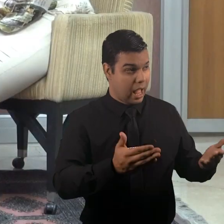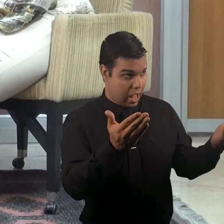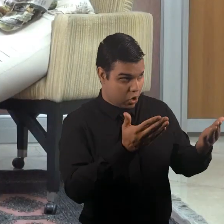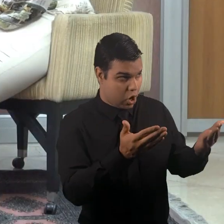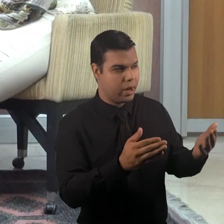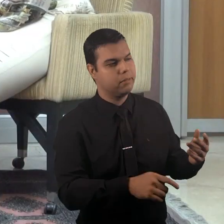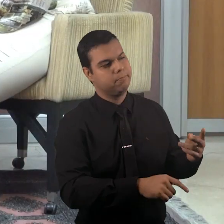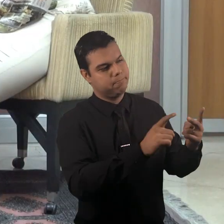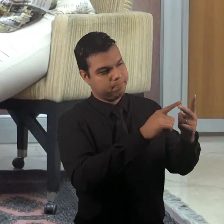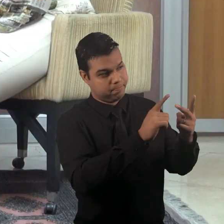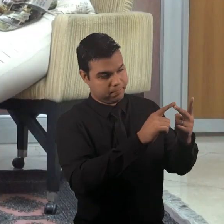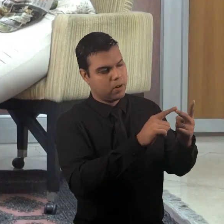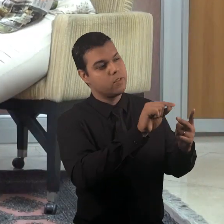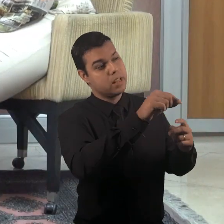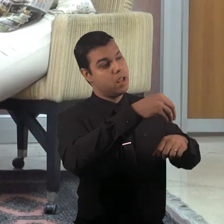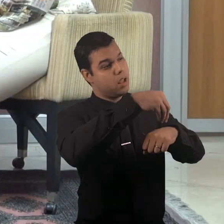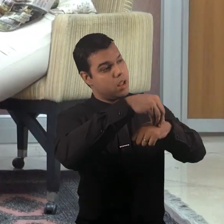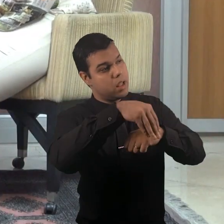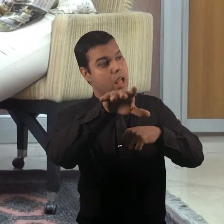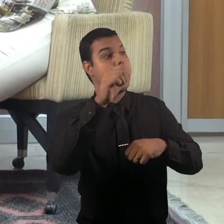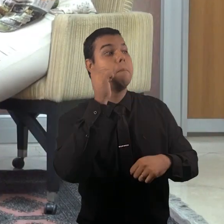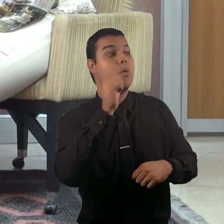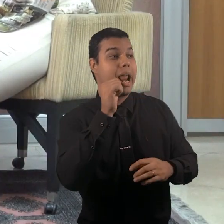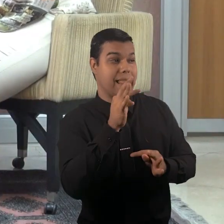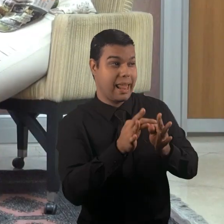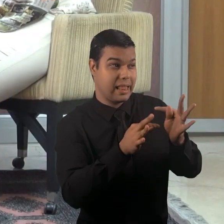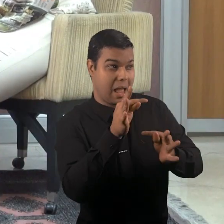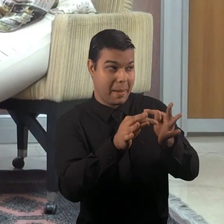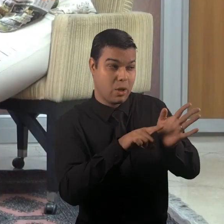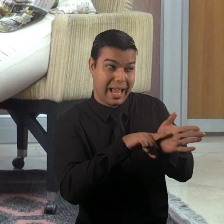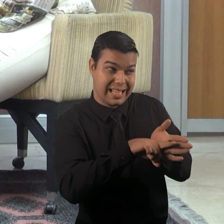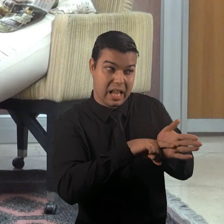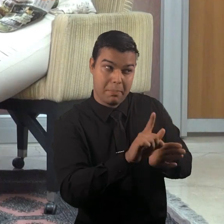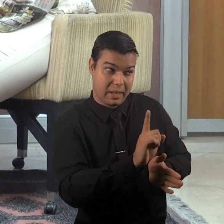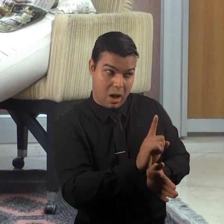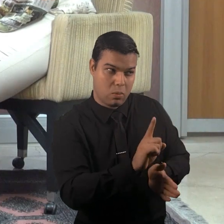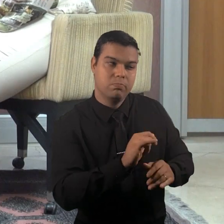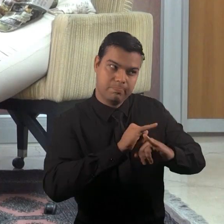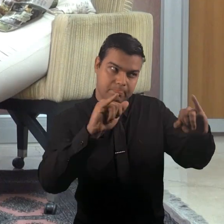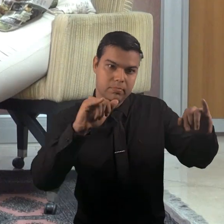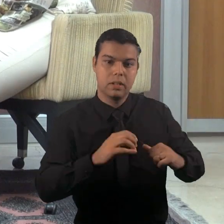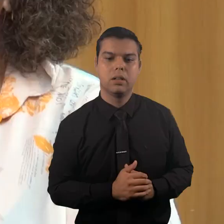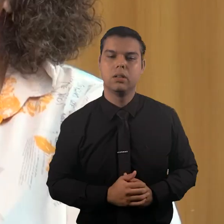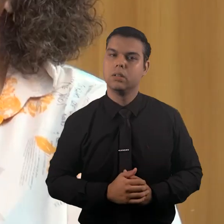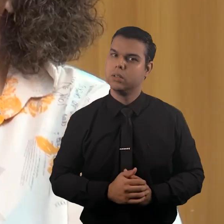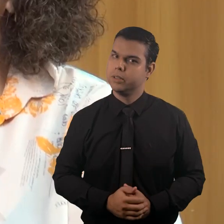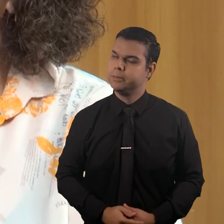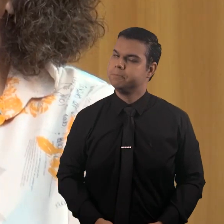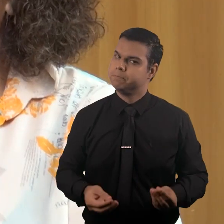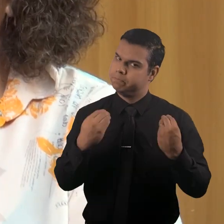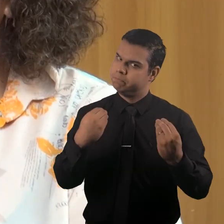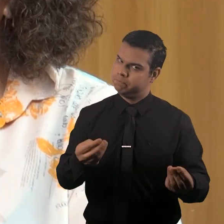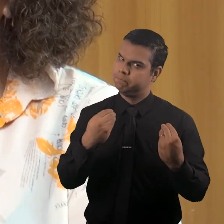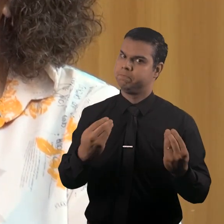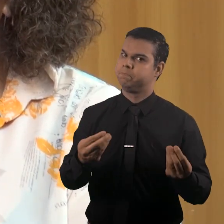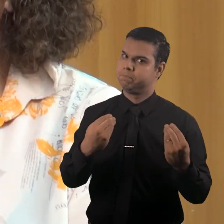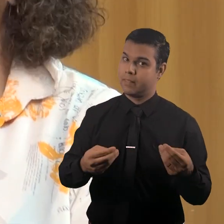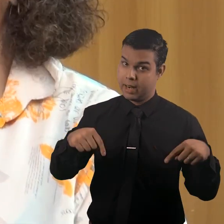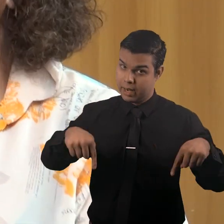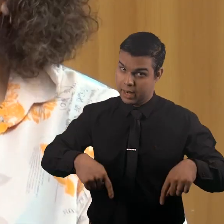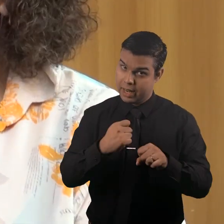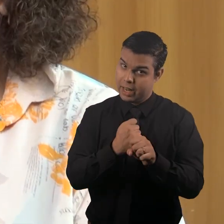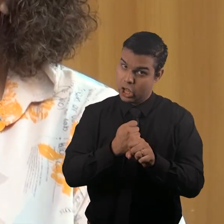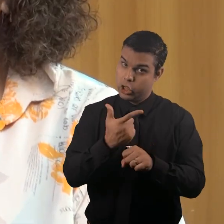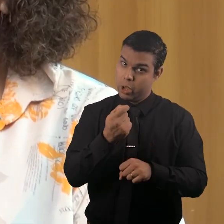E agora eu queria que você mandasse também uma mensagenzinha para aquelas mulheres que não fazem exame de rotina. Gente, pelo amor de Deus, olha